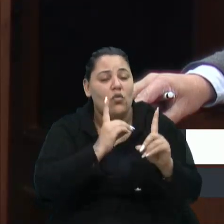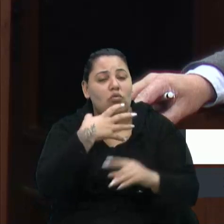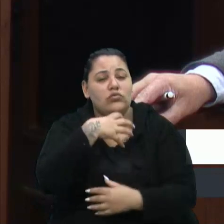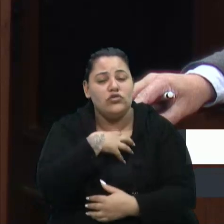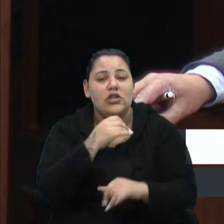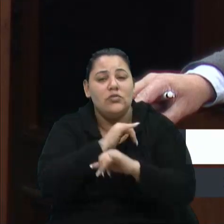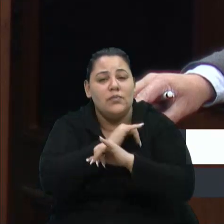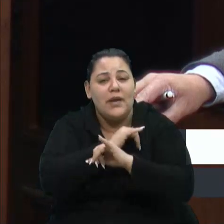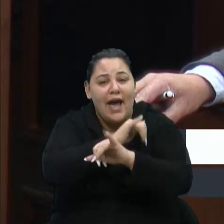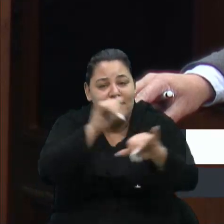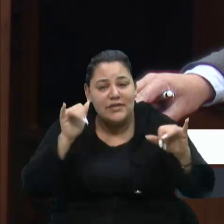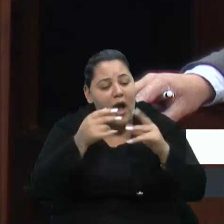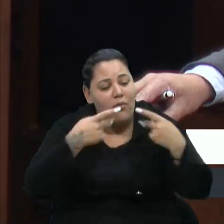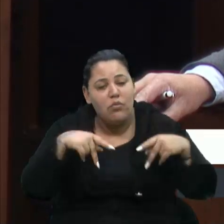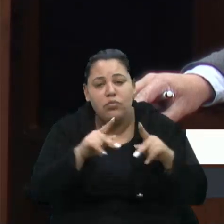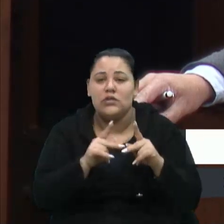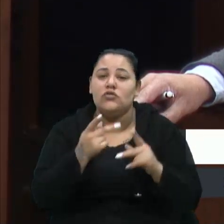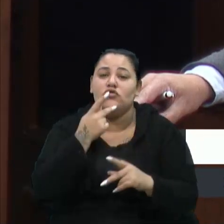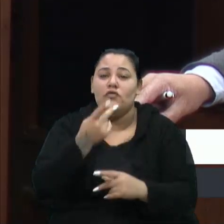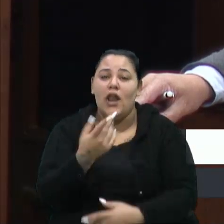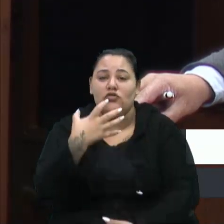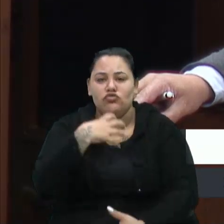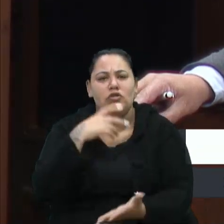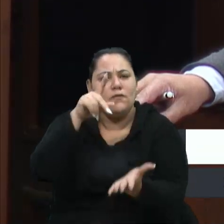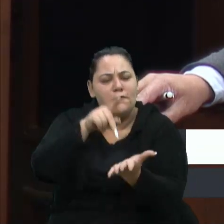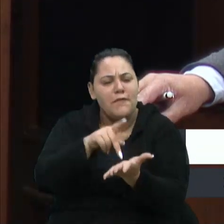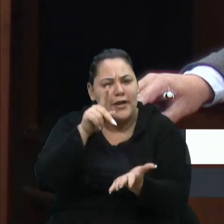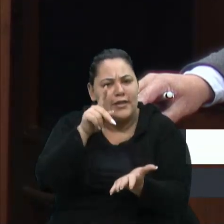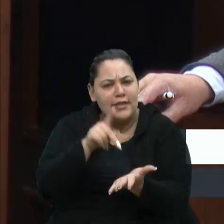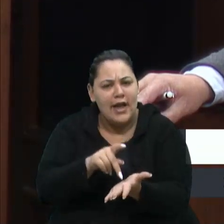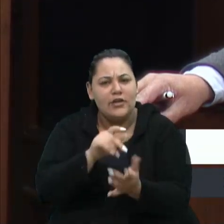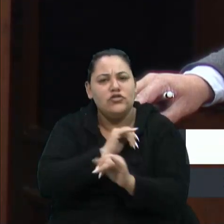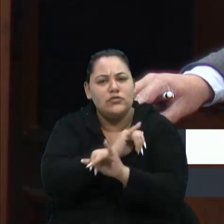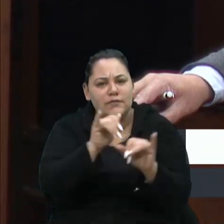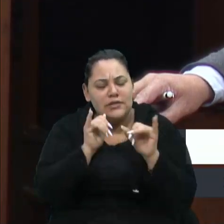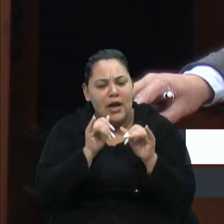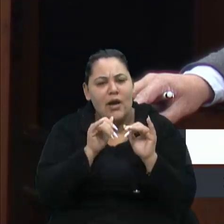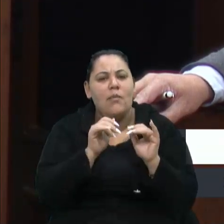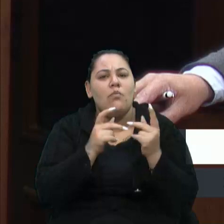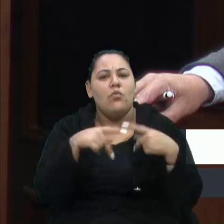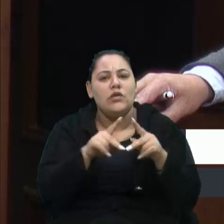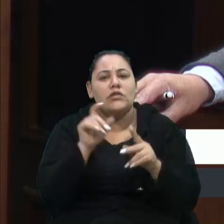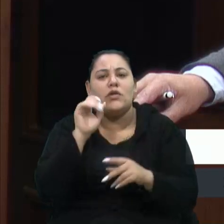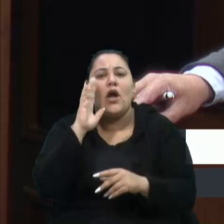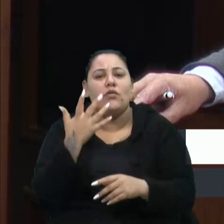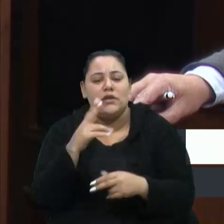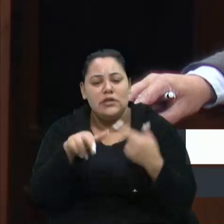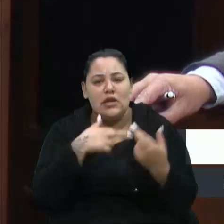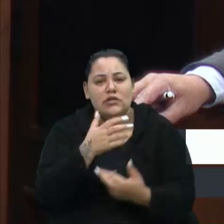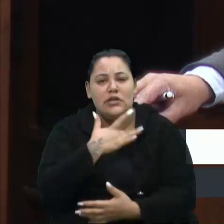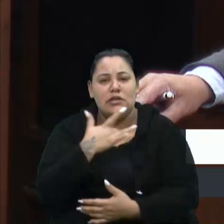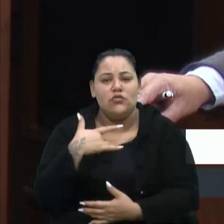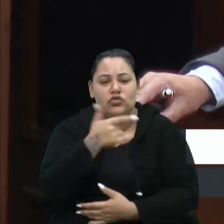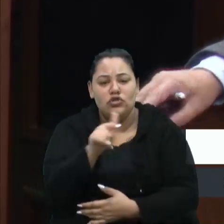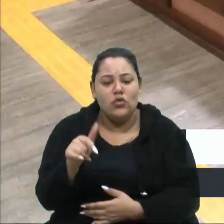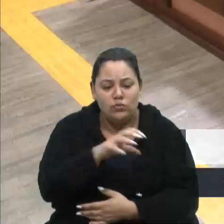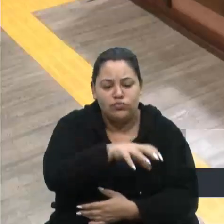utilizar e falar de forma transparente para a população que realmente está acontecendo em termos de saúde em outros setores